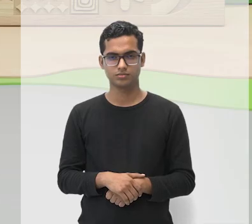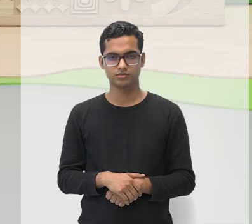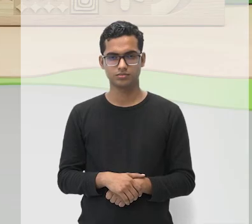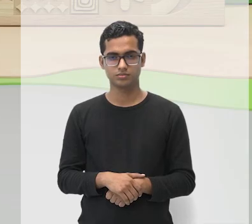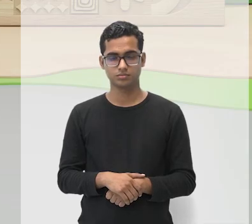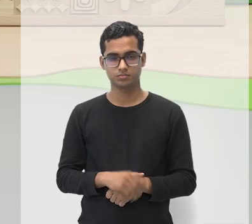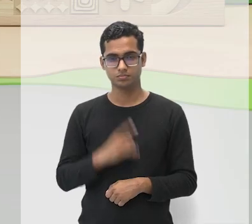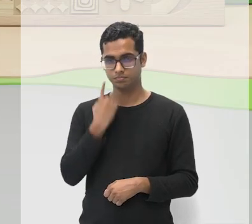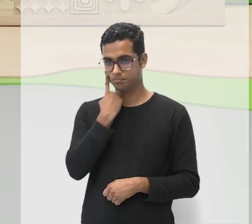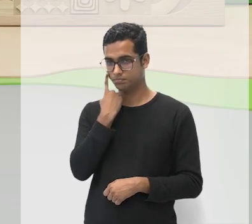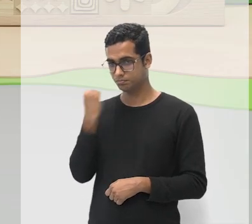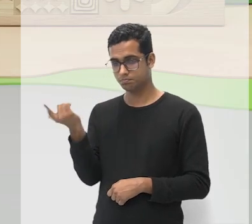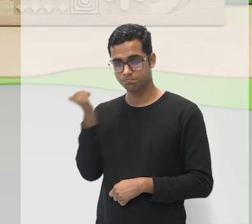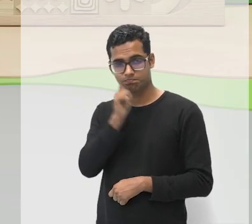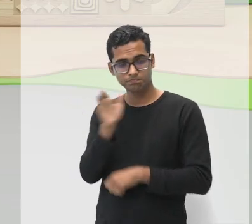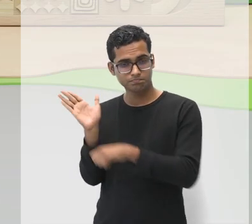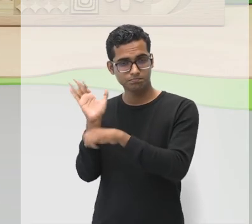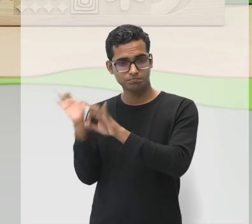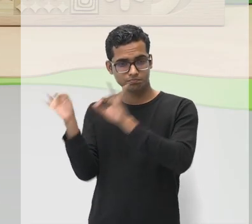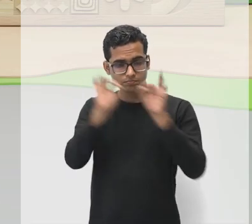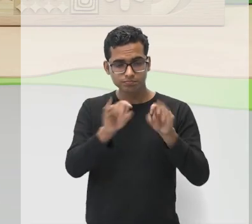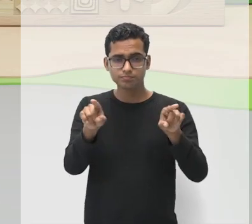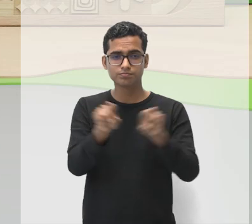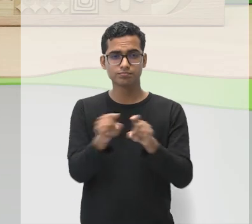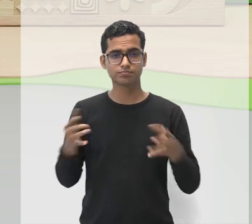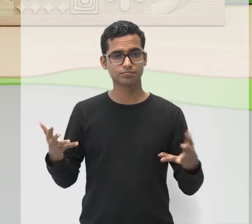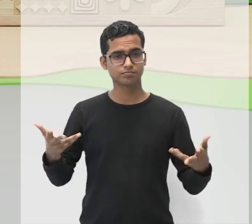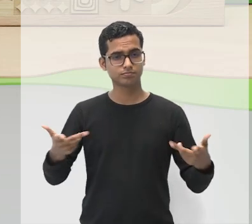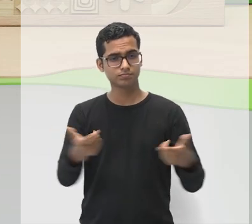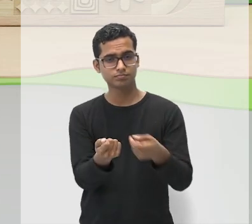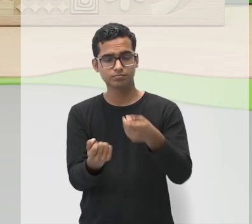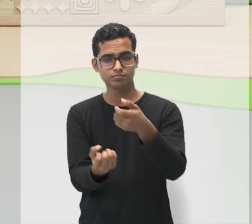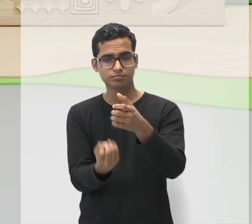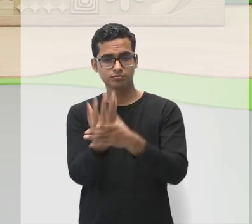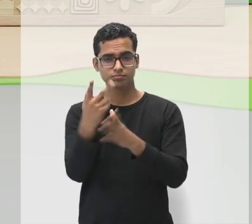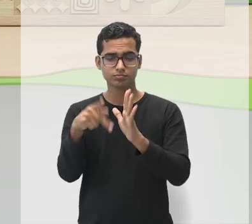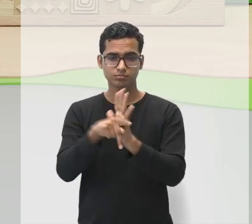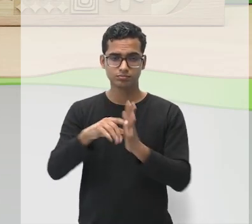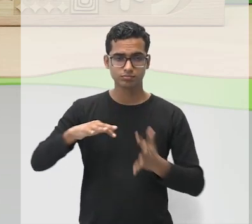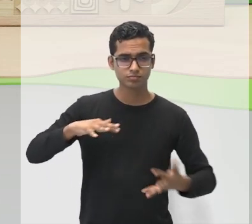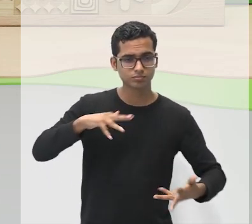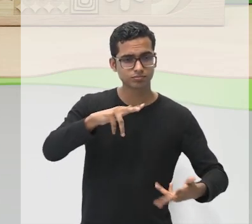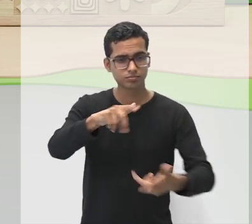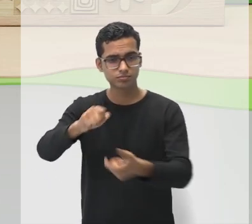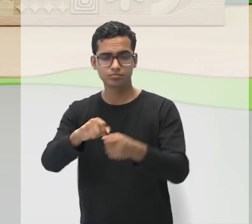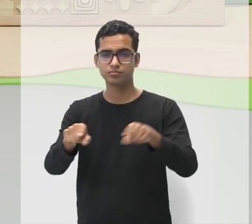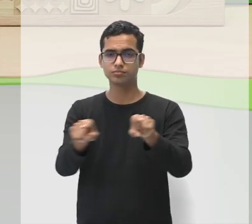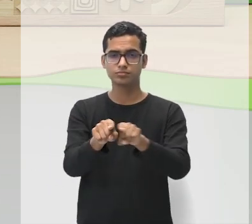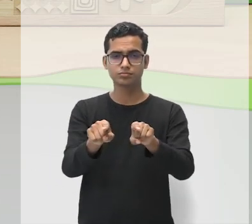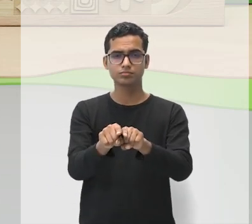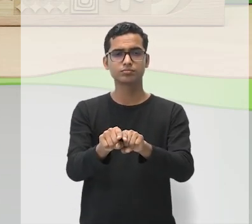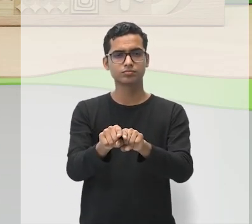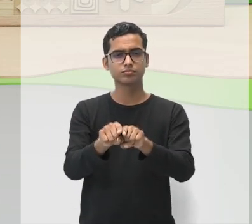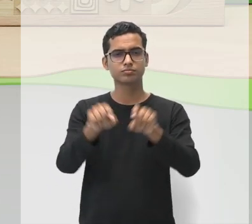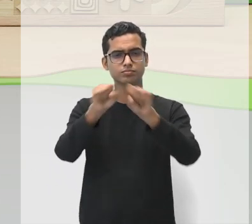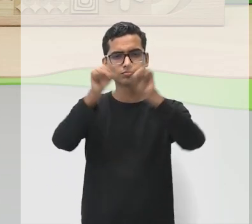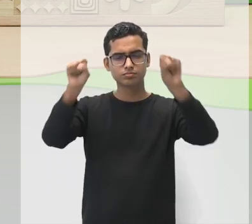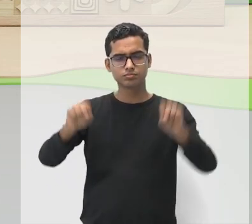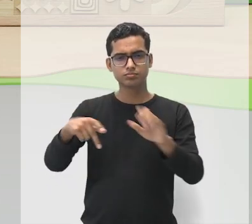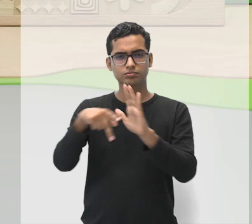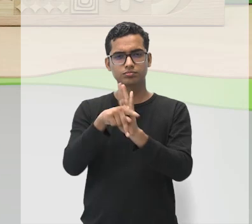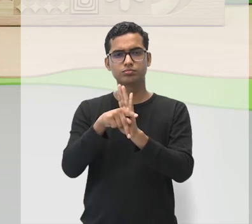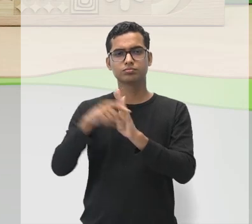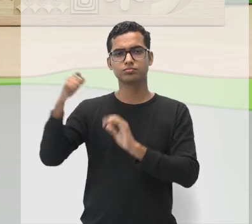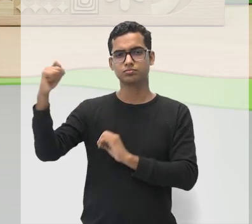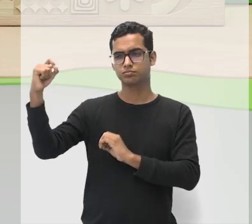Então, viram aí quão fantástico foi a criação do nosso planeta, a criação do nosso sistema